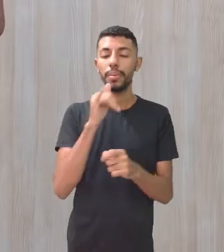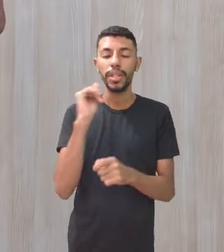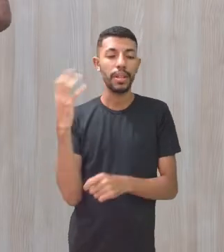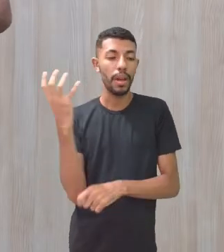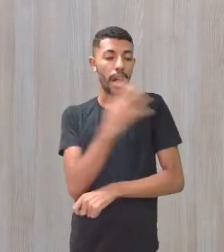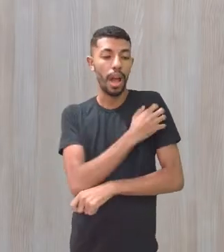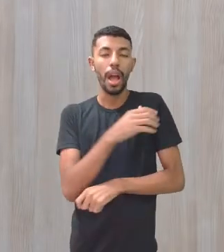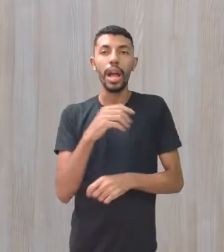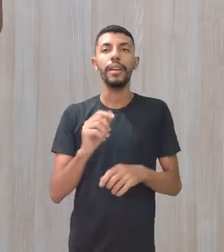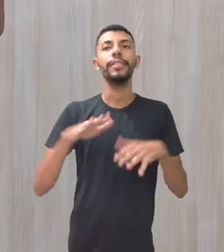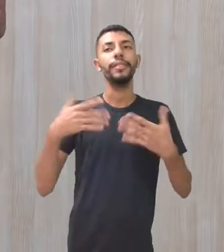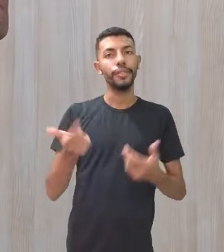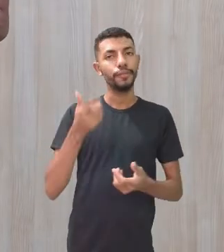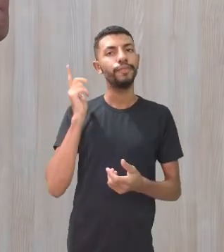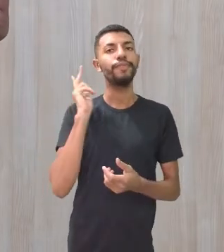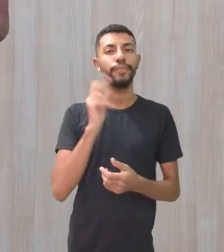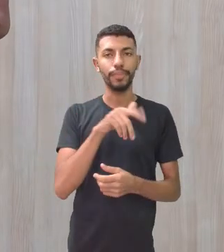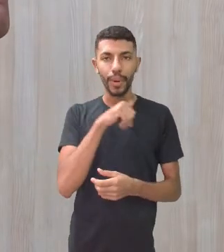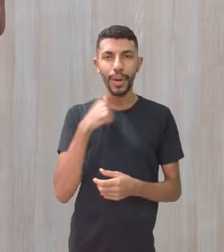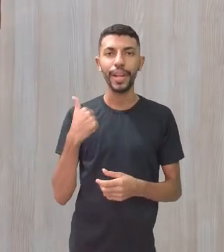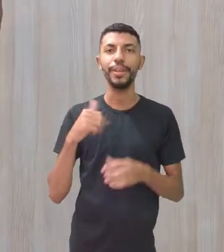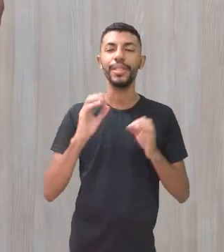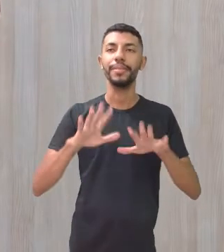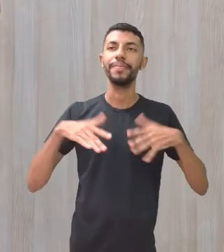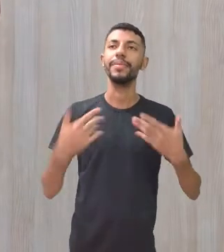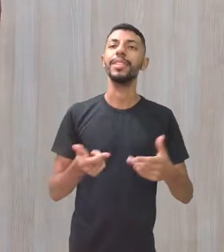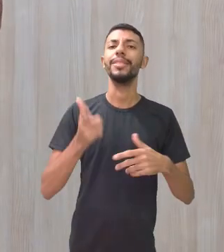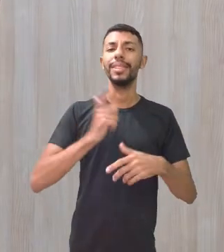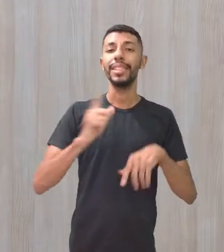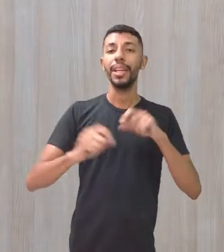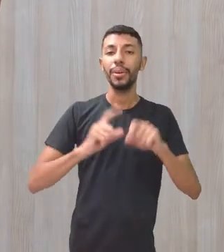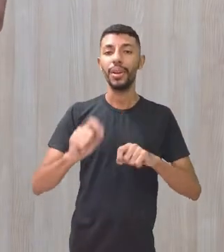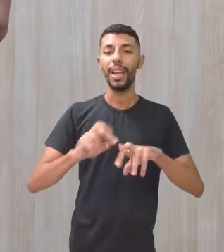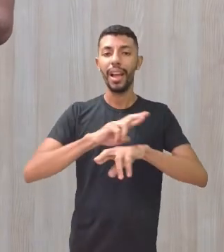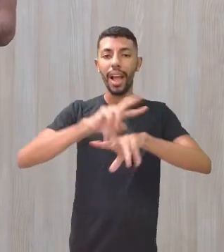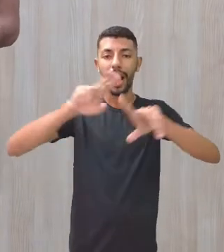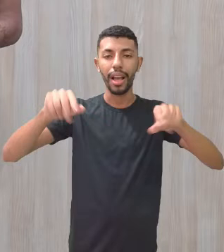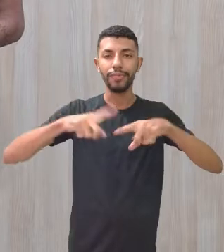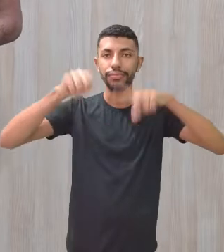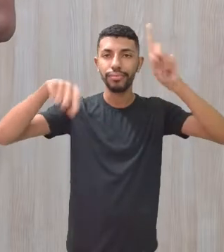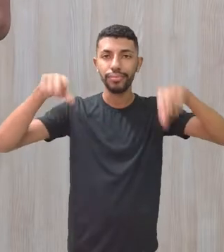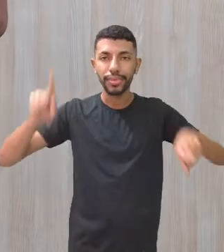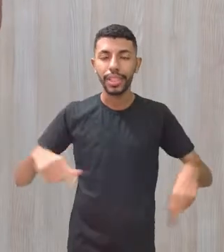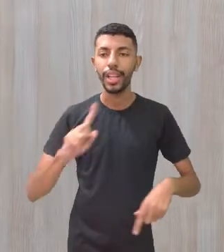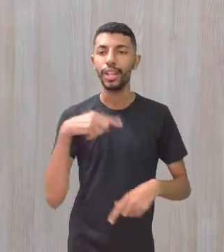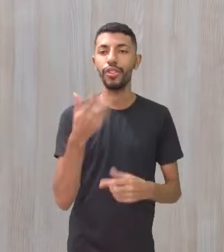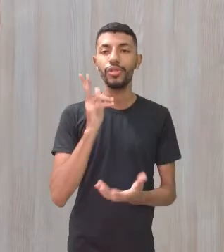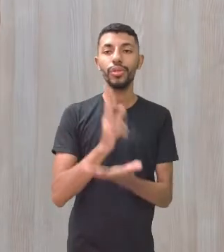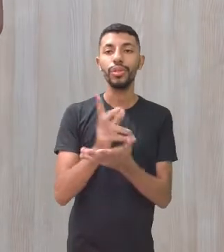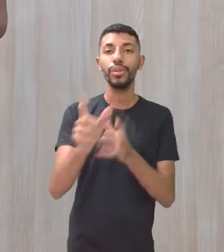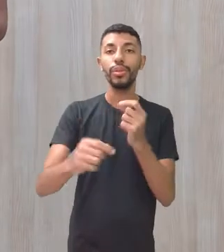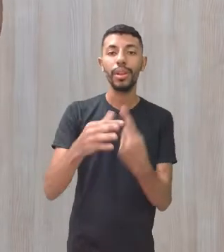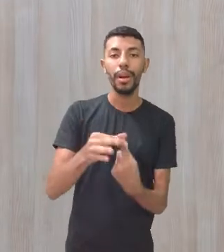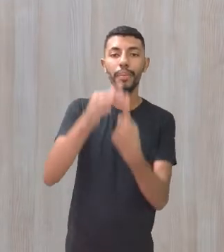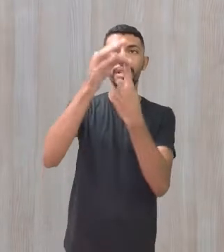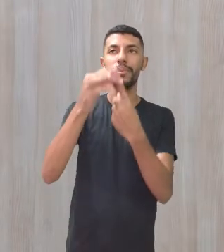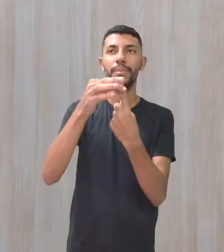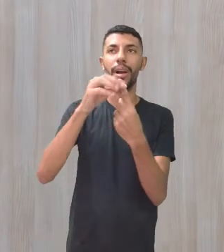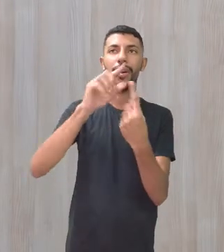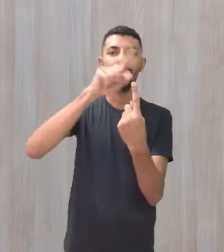que, mesmo tendo aquelas variações, a gente sempre mantém a essência principal do jogo,